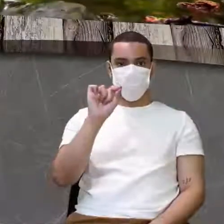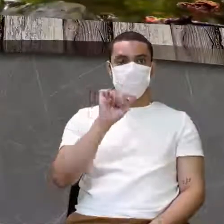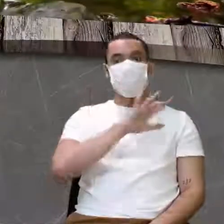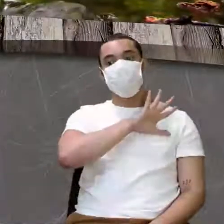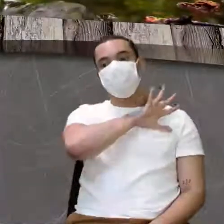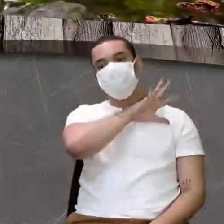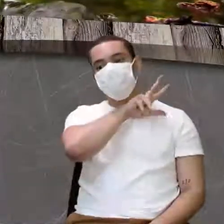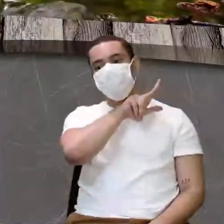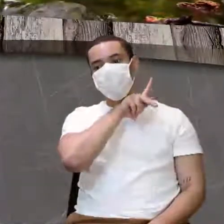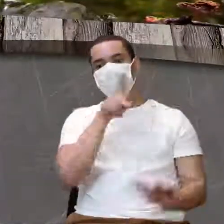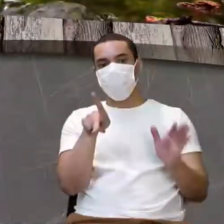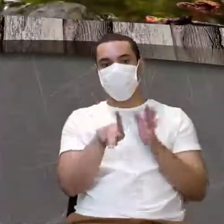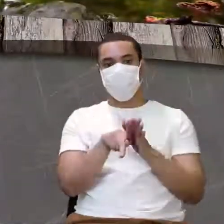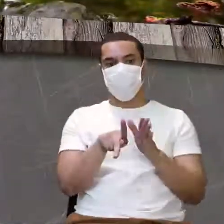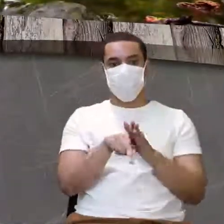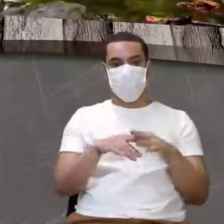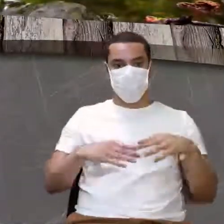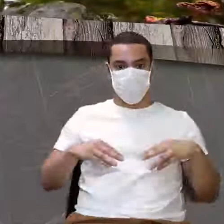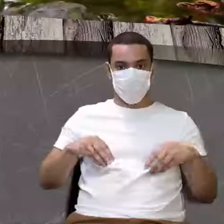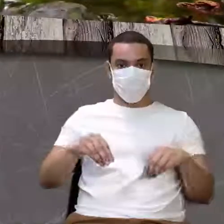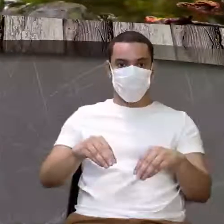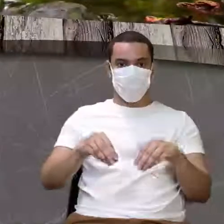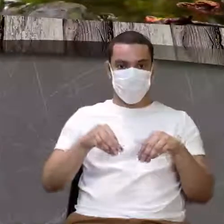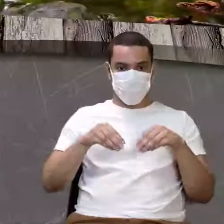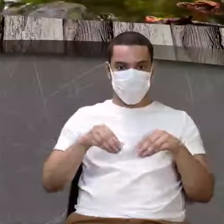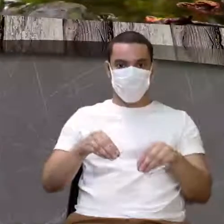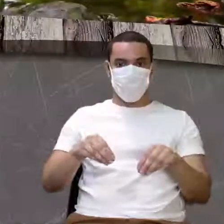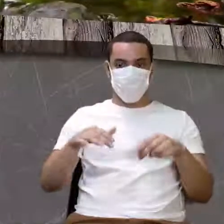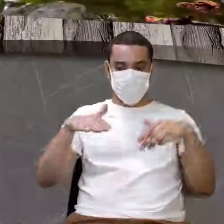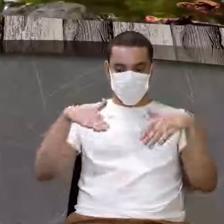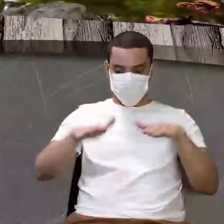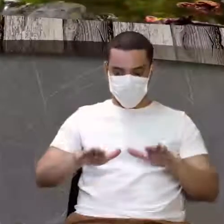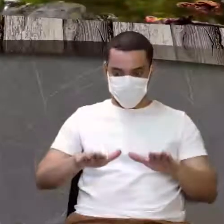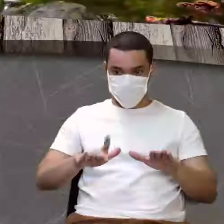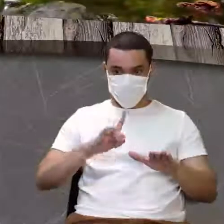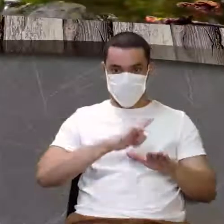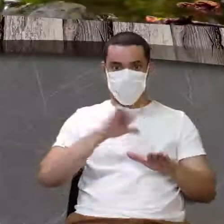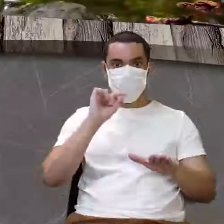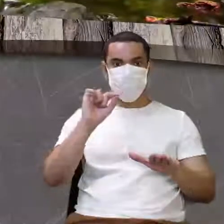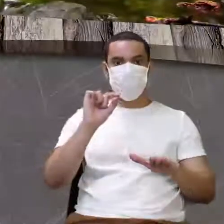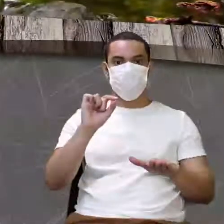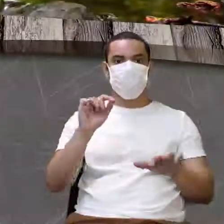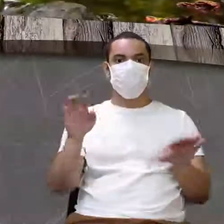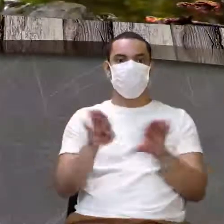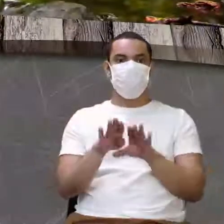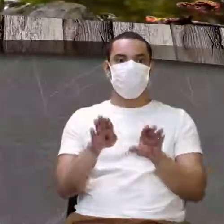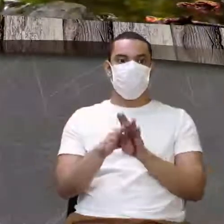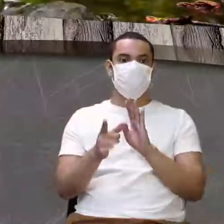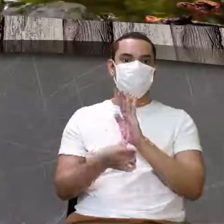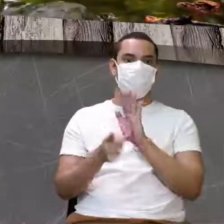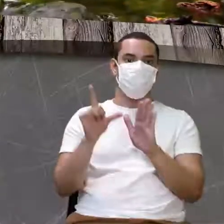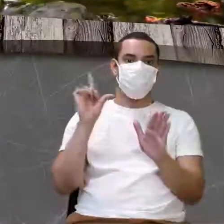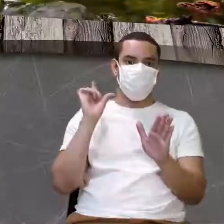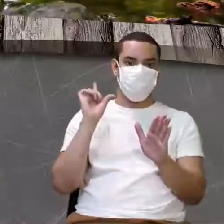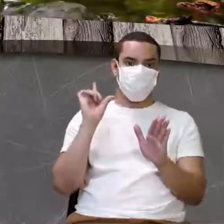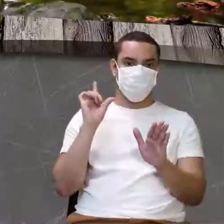animais terrestres, tetrápodes, você tem esses membros